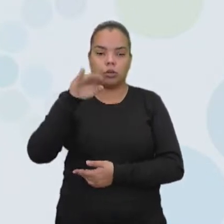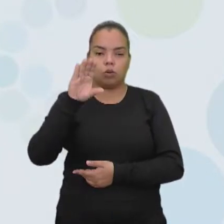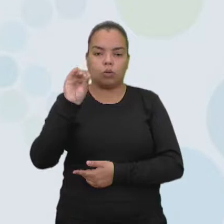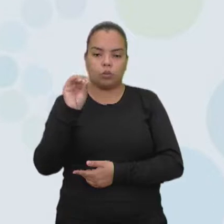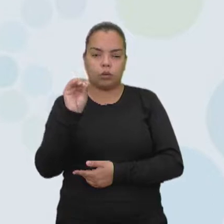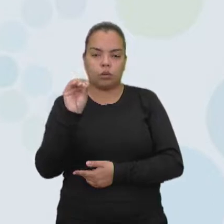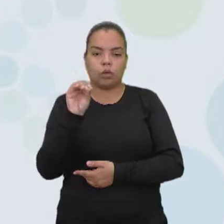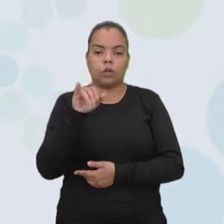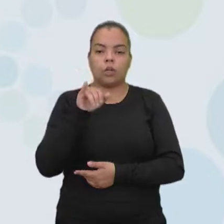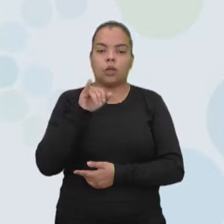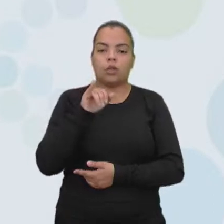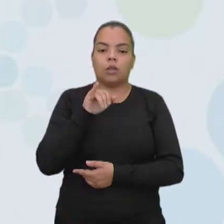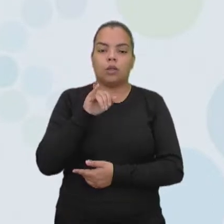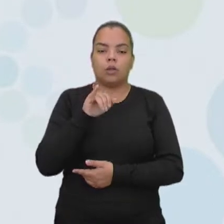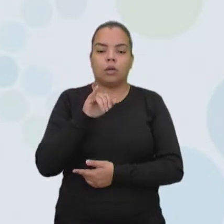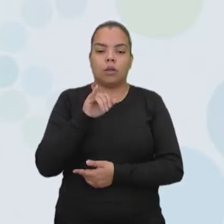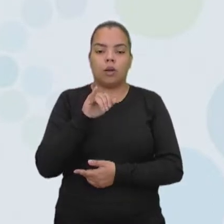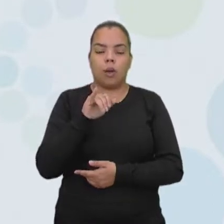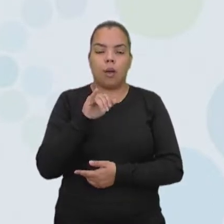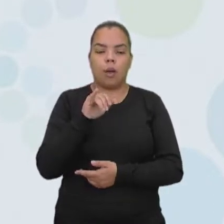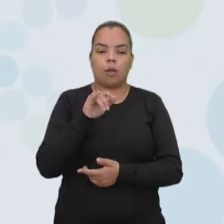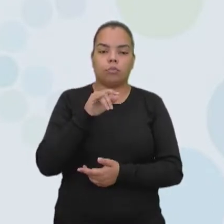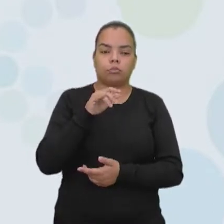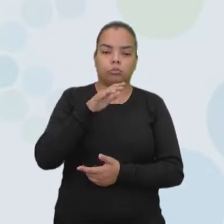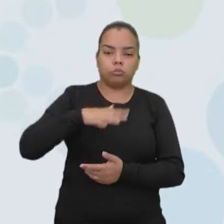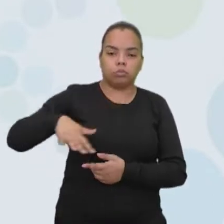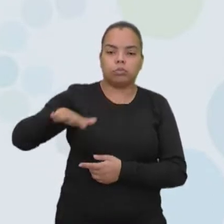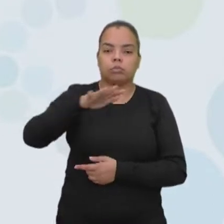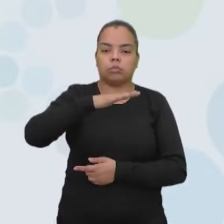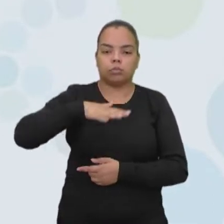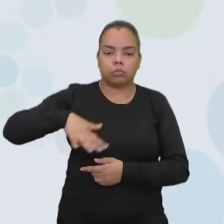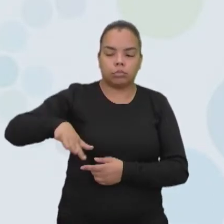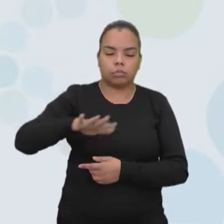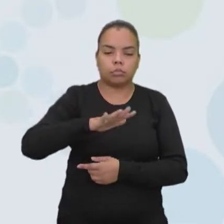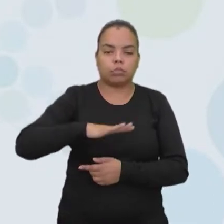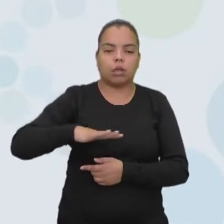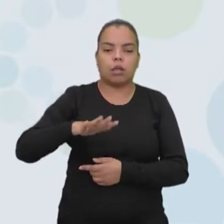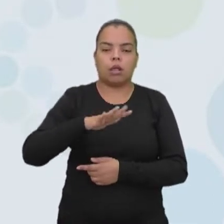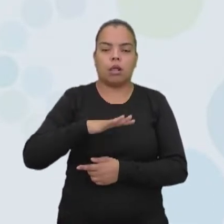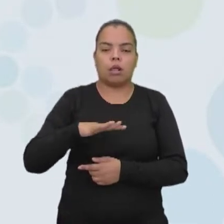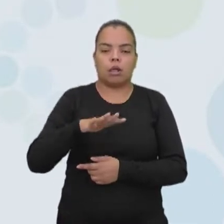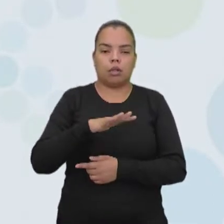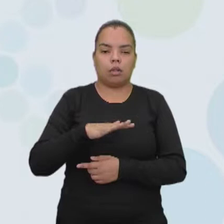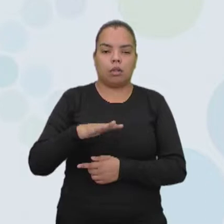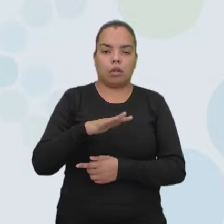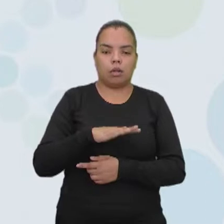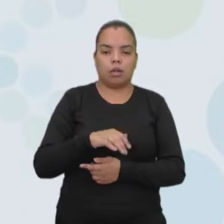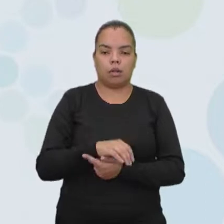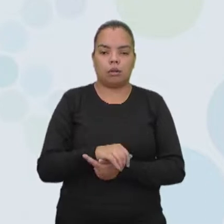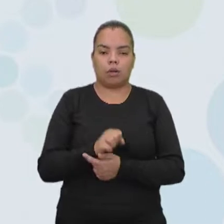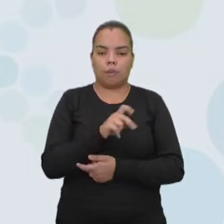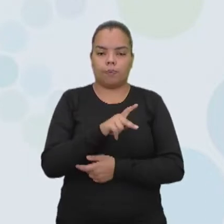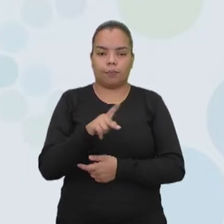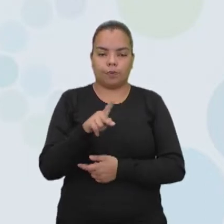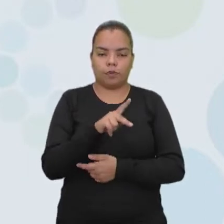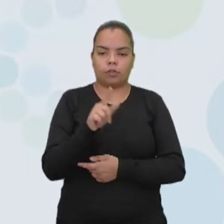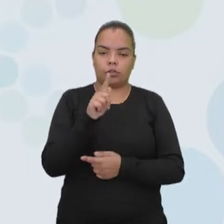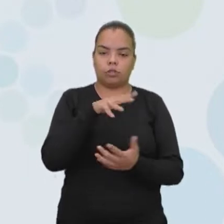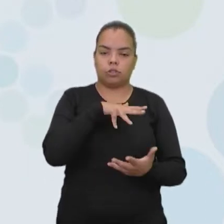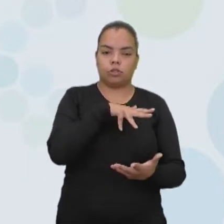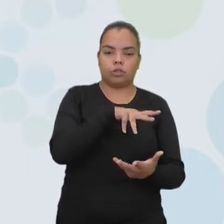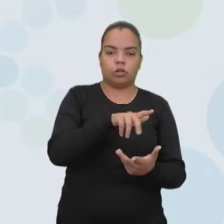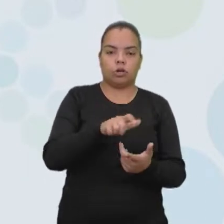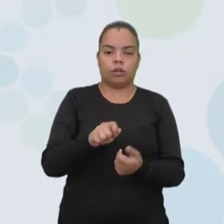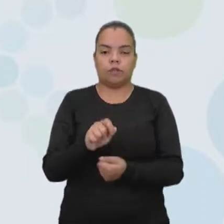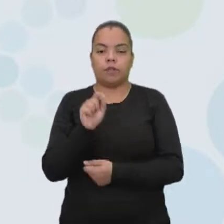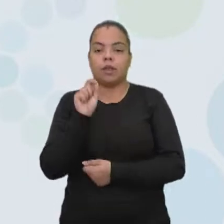de Geografia do Centro de Mídias. Então lá, aprofundamento, como eu citei para vocês anteriormente, hashtag quem divide